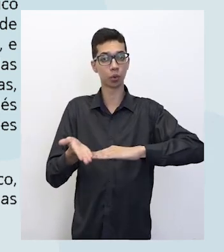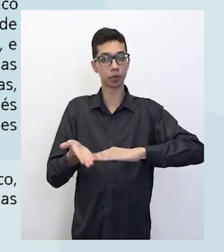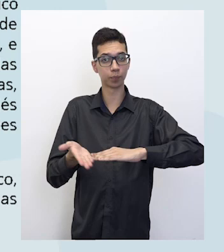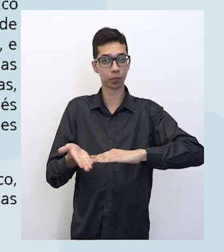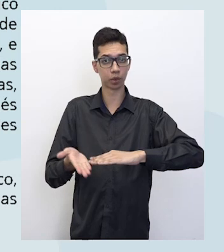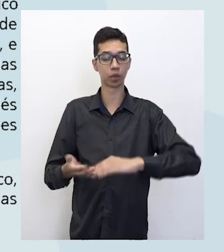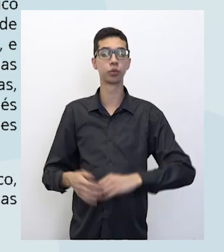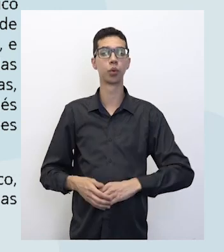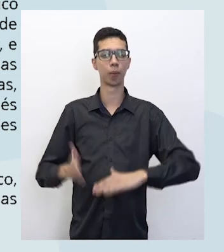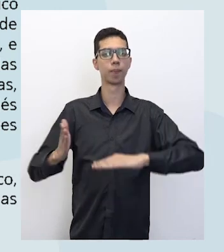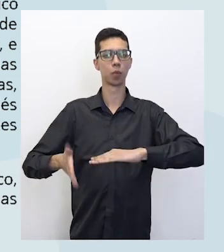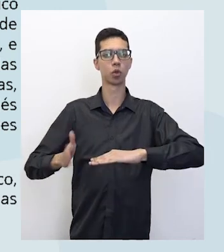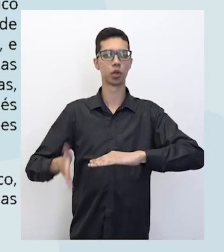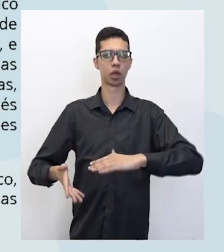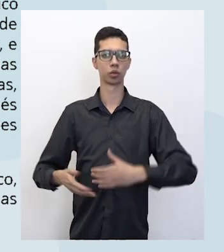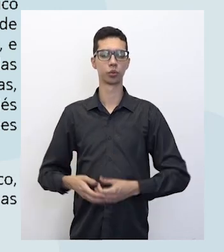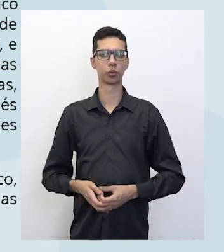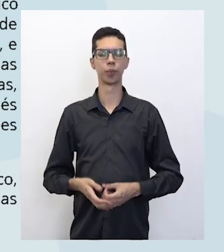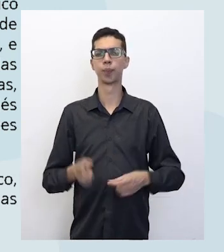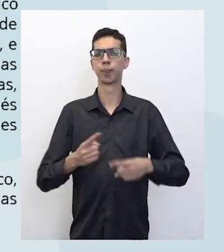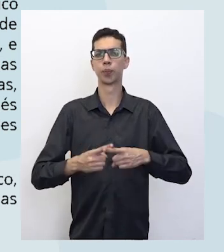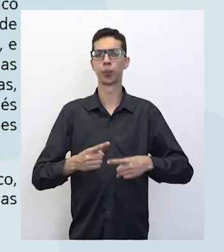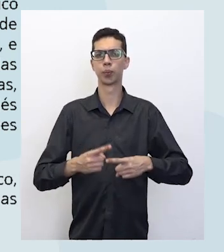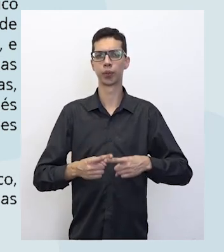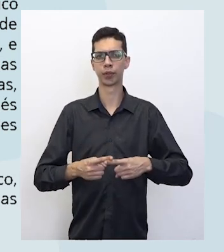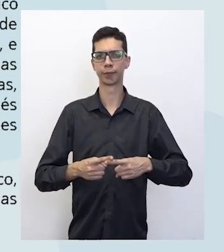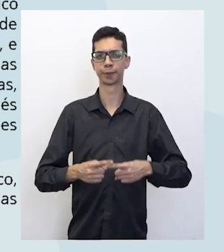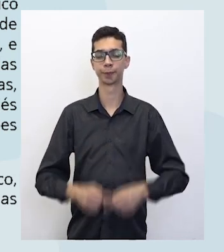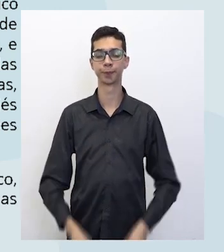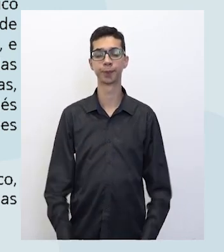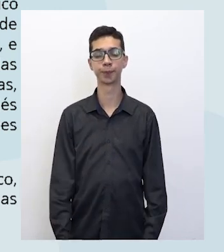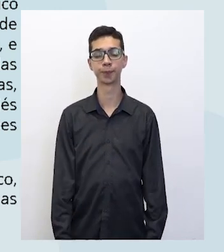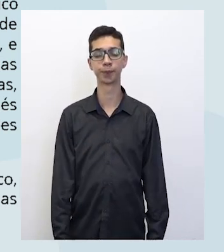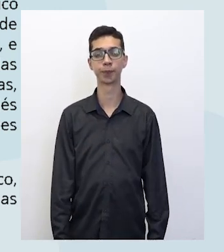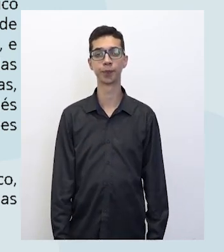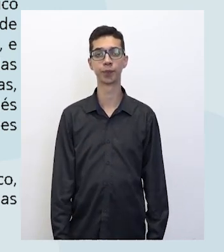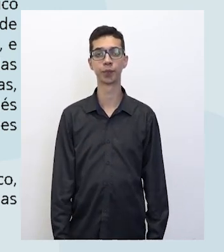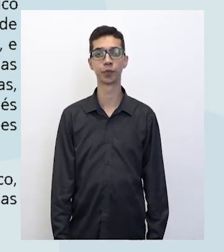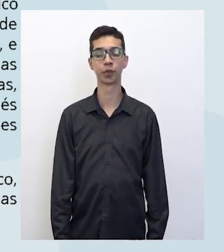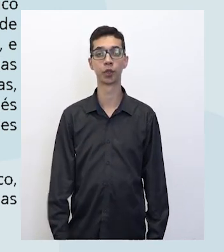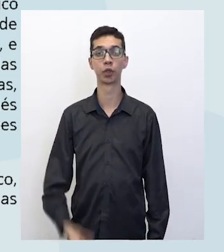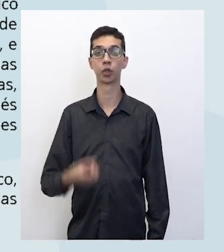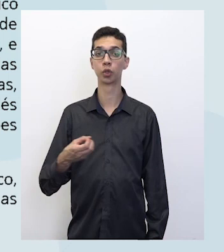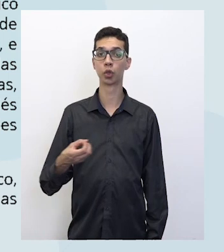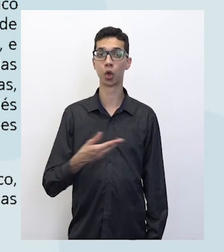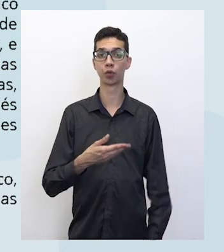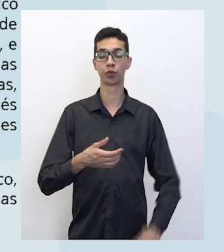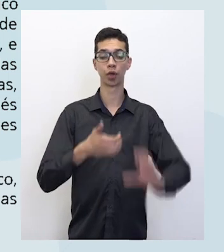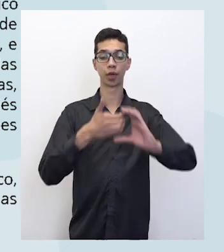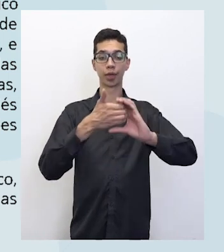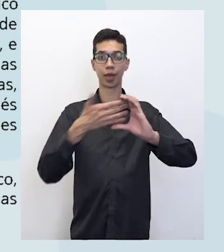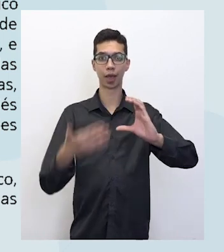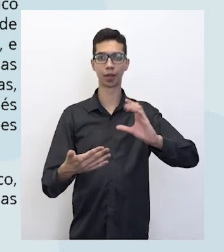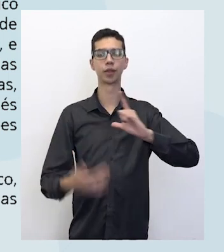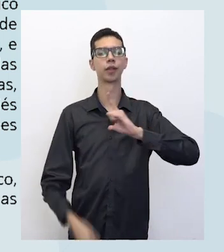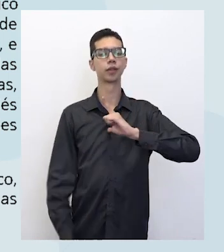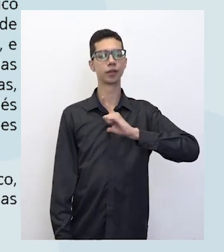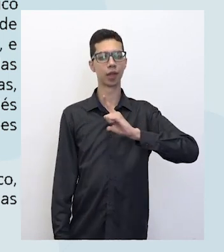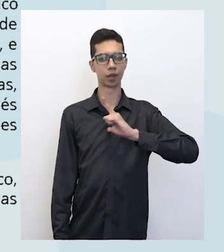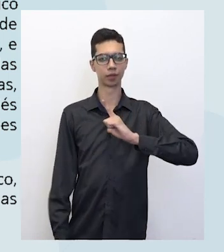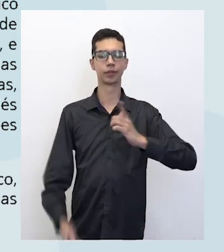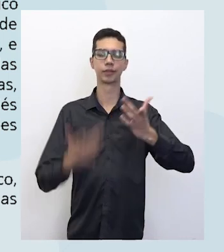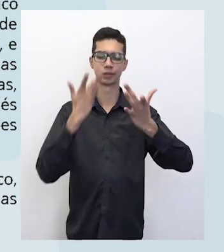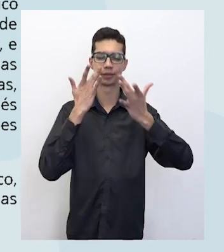tá? Onde a gente traz, né, toda uma nova característica, uma nova roupagem para o